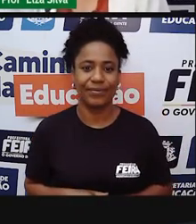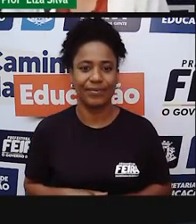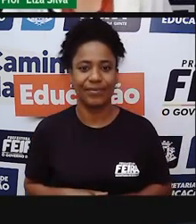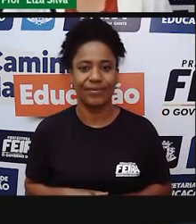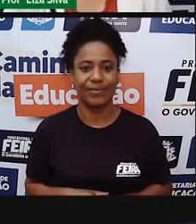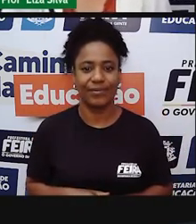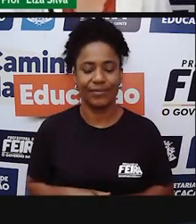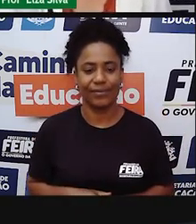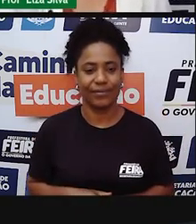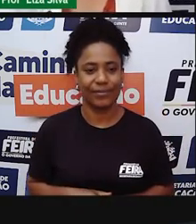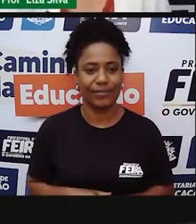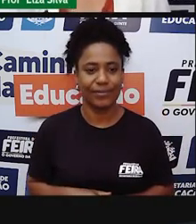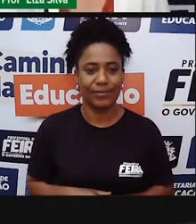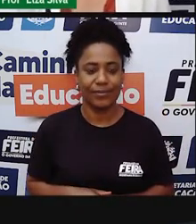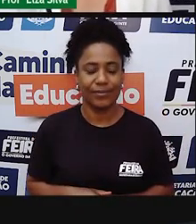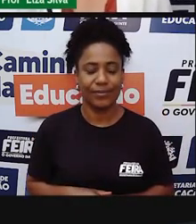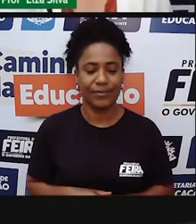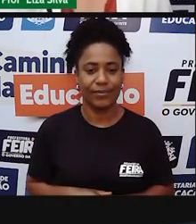vamos